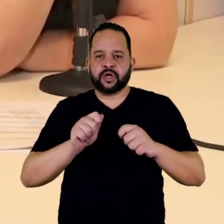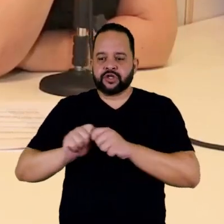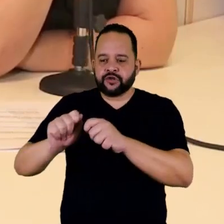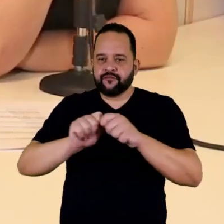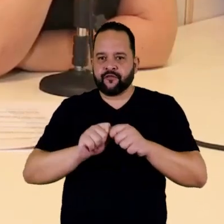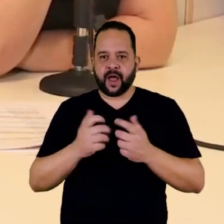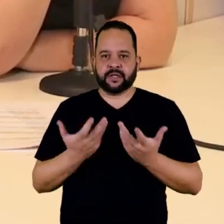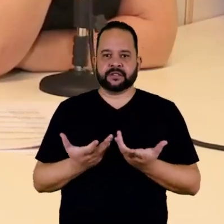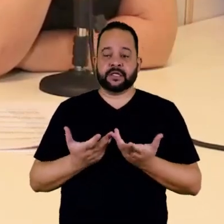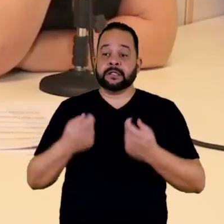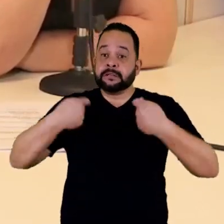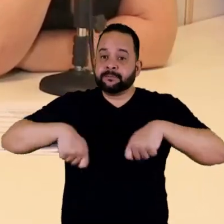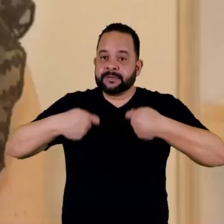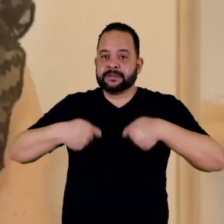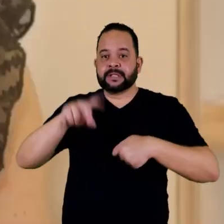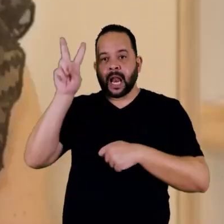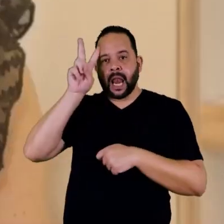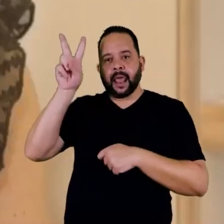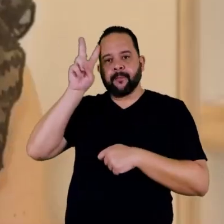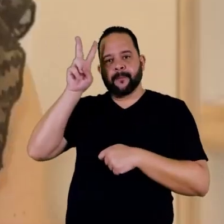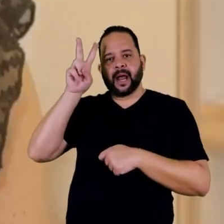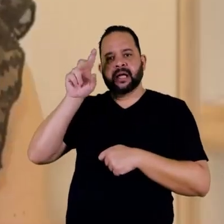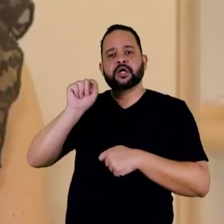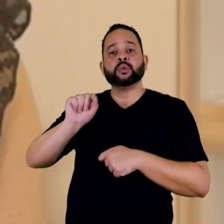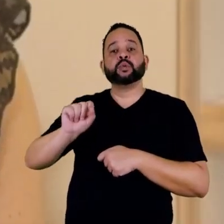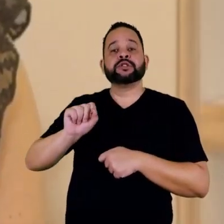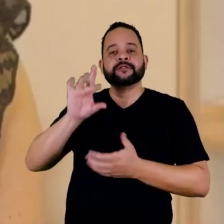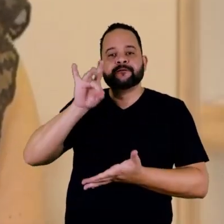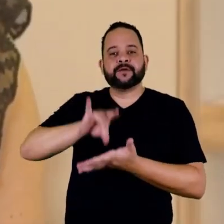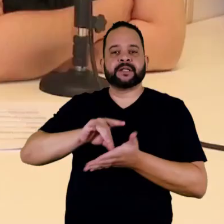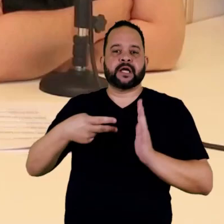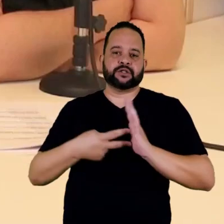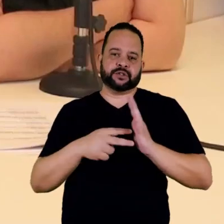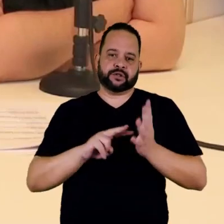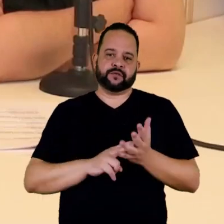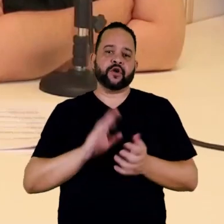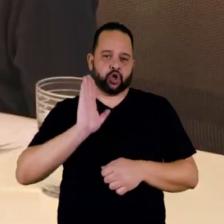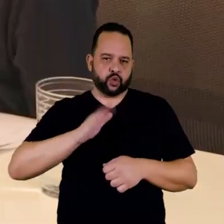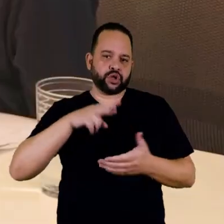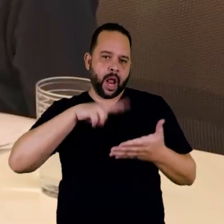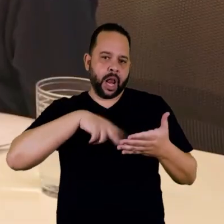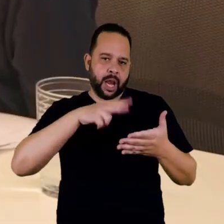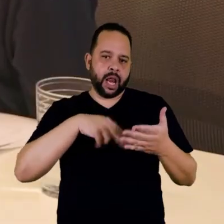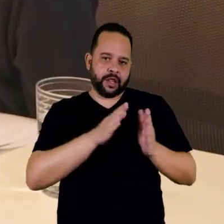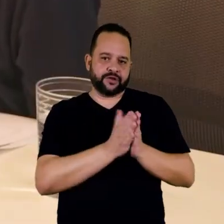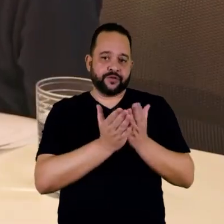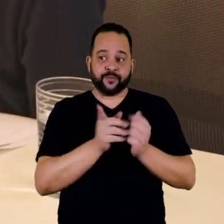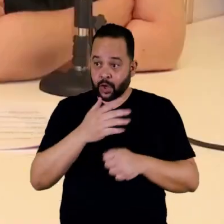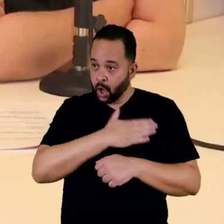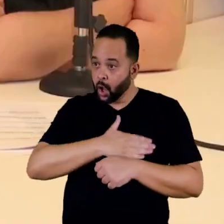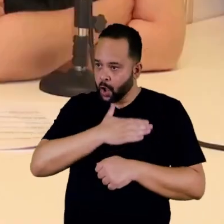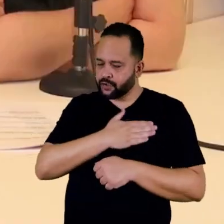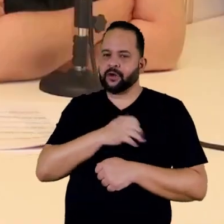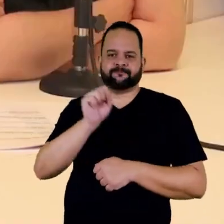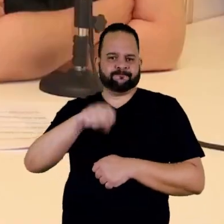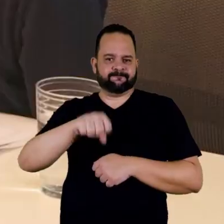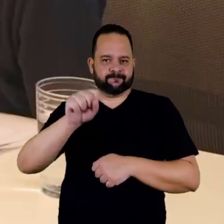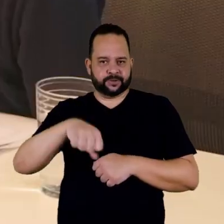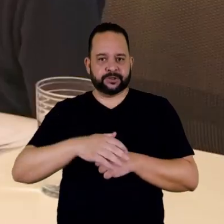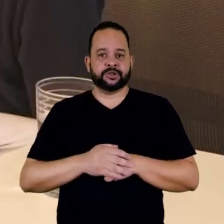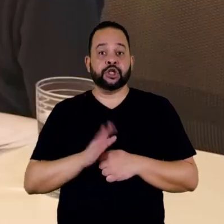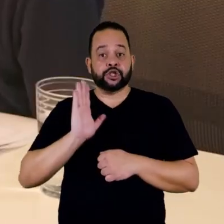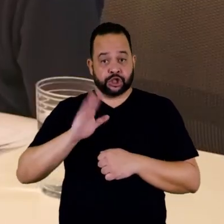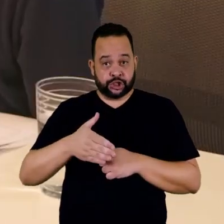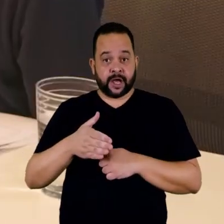cativa eh a gente precisa lembrar o que isso significa Eu já li esse livro do Pequeno Príncipe você gostou gostei Eu